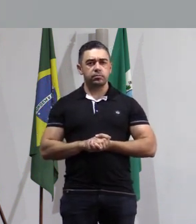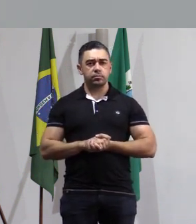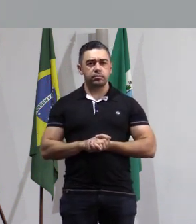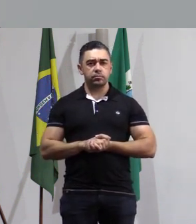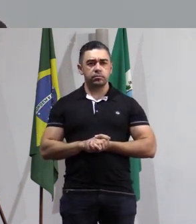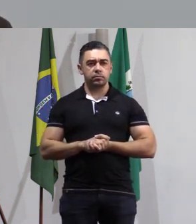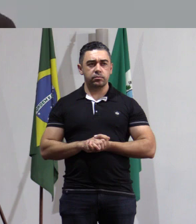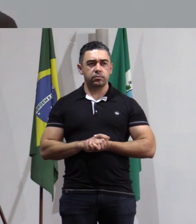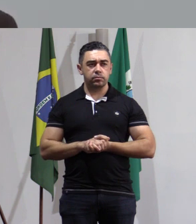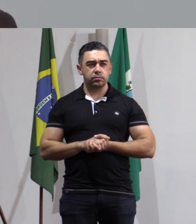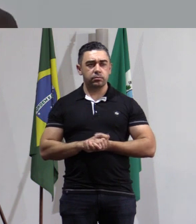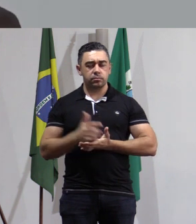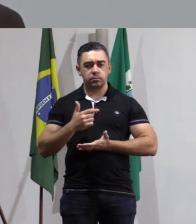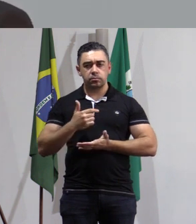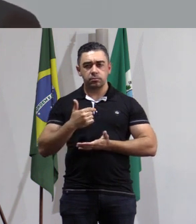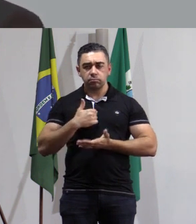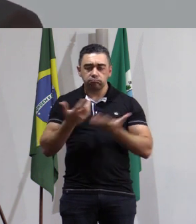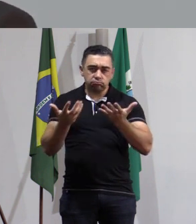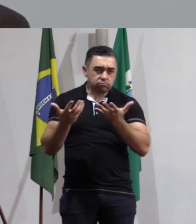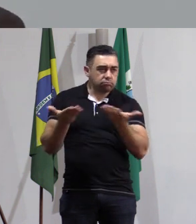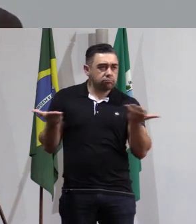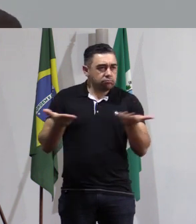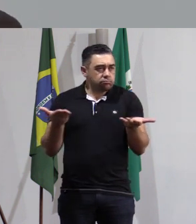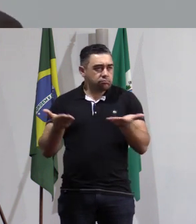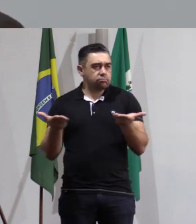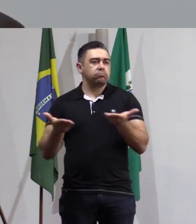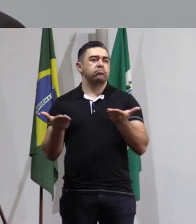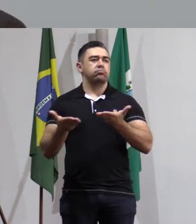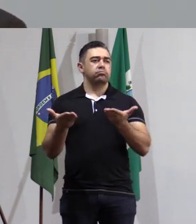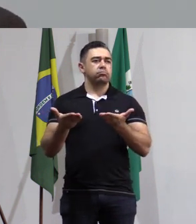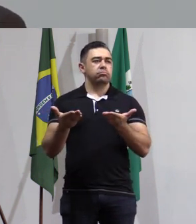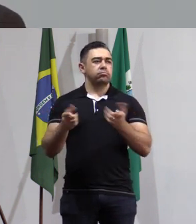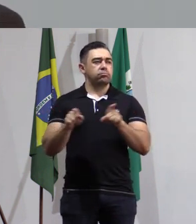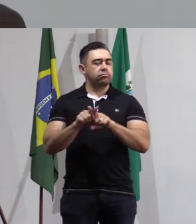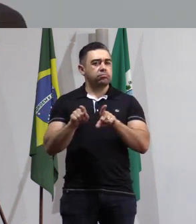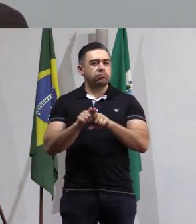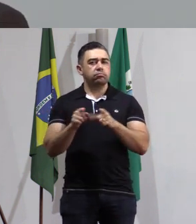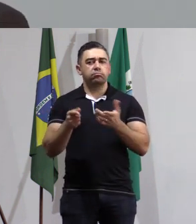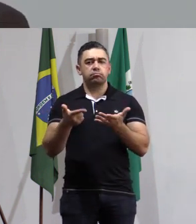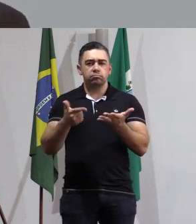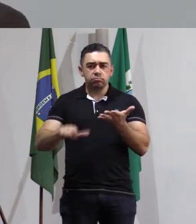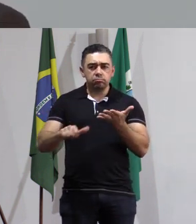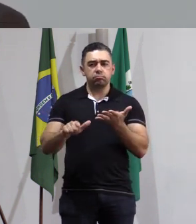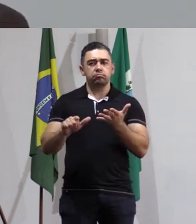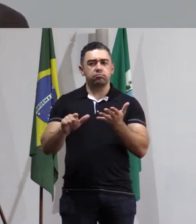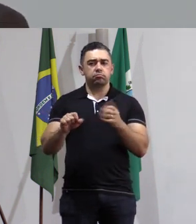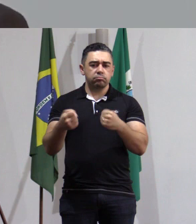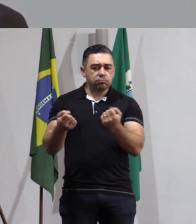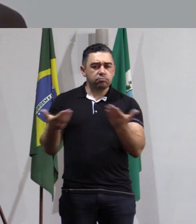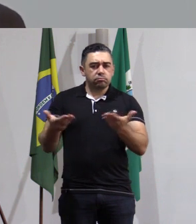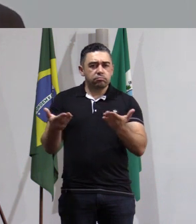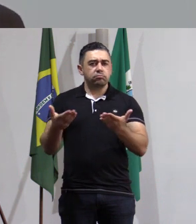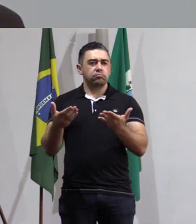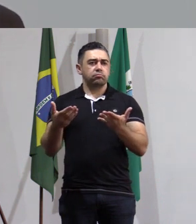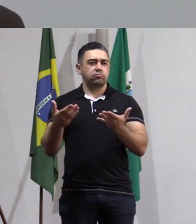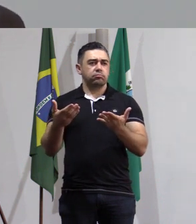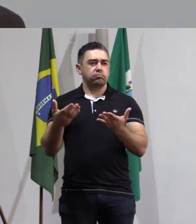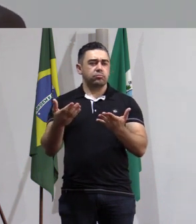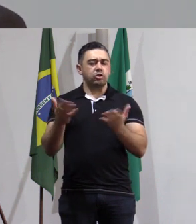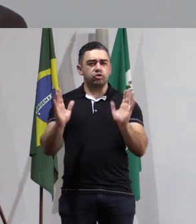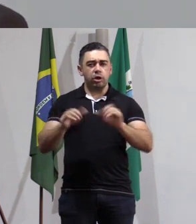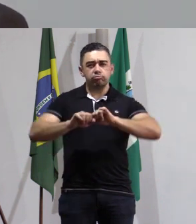primeiro, apenas quero reiterar um pouco esse formato que nós planejamos e